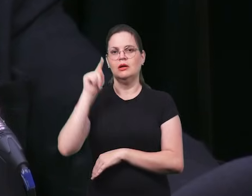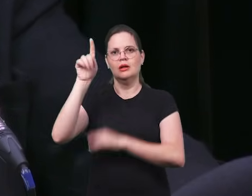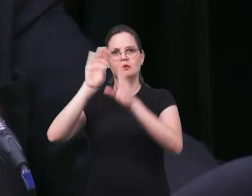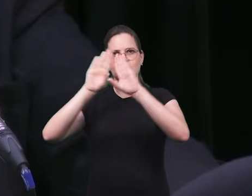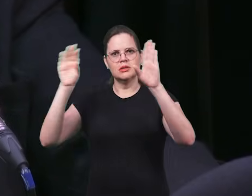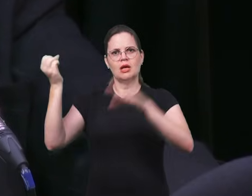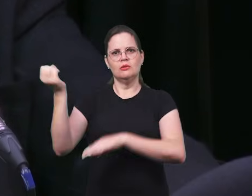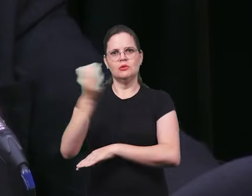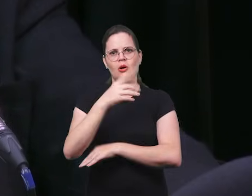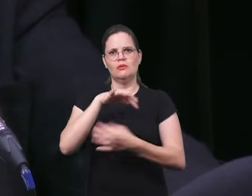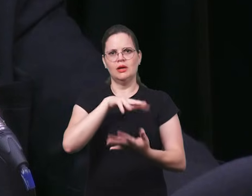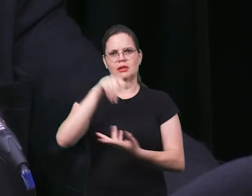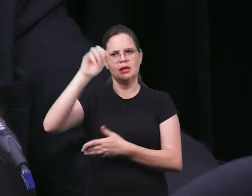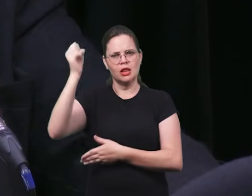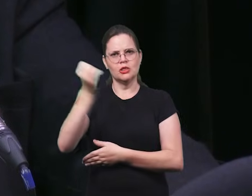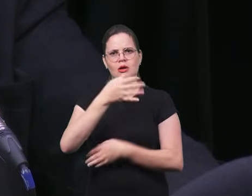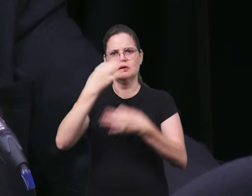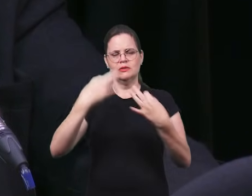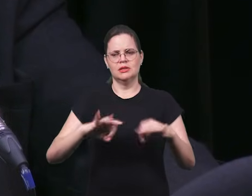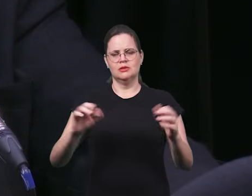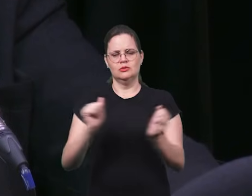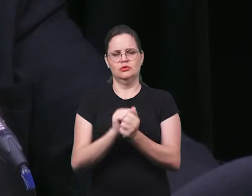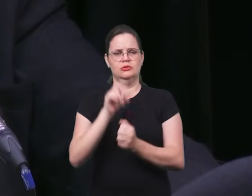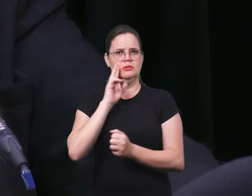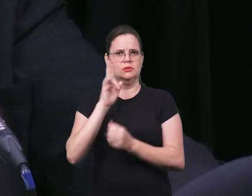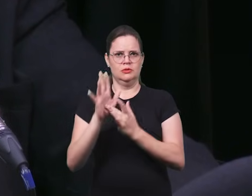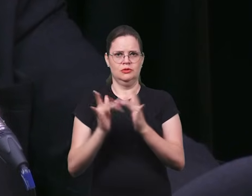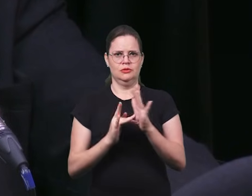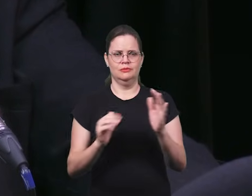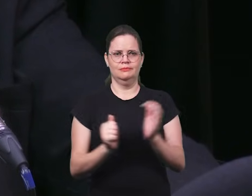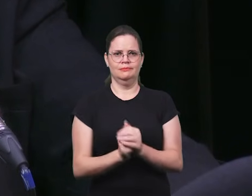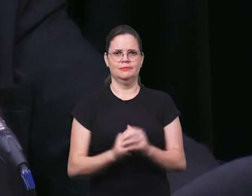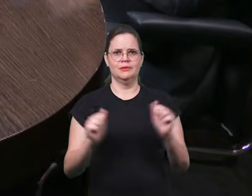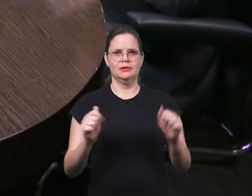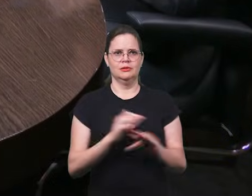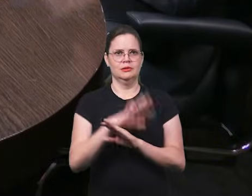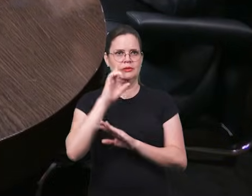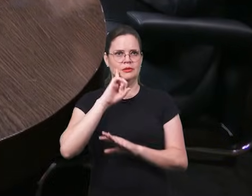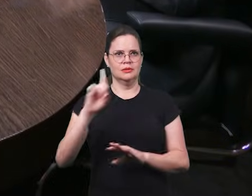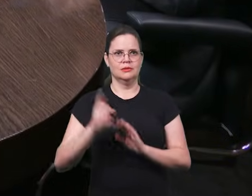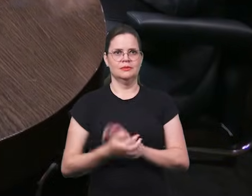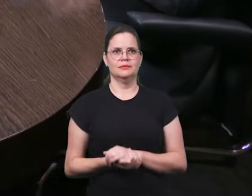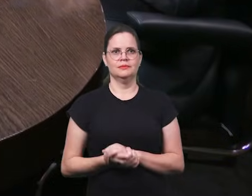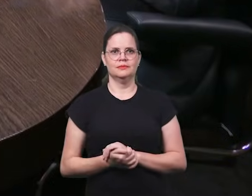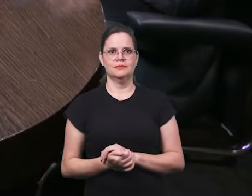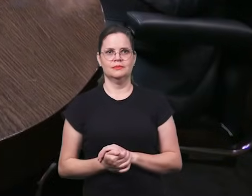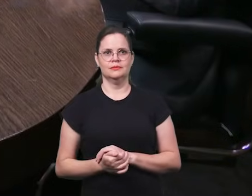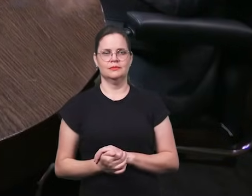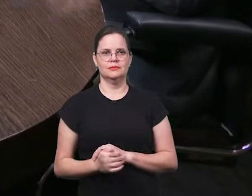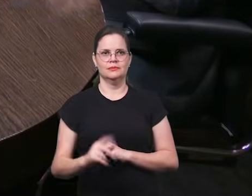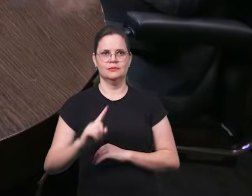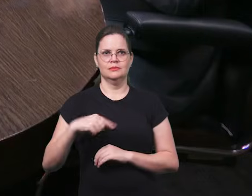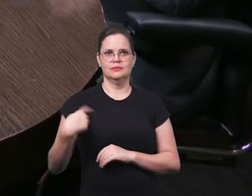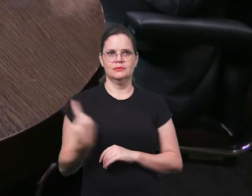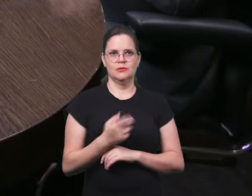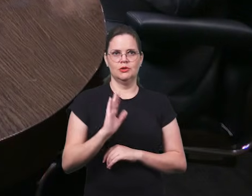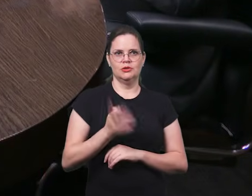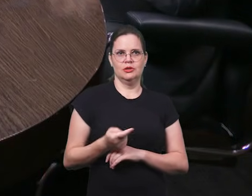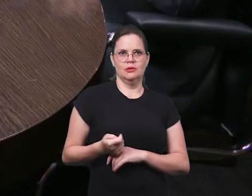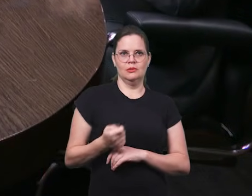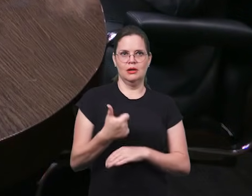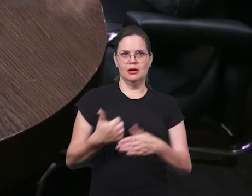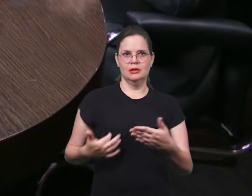céu, nova terra, nós estaremos para sempre com o Senhor. Né? Glória a Deus, maravilha. Bom, nós estamos nos aproximando já no